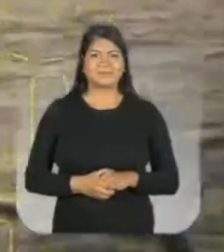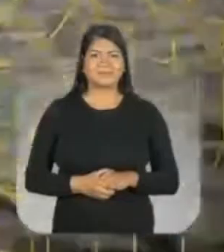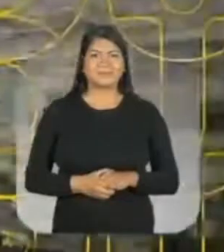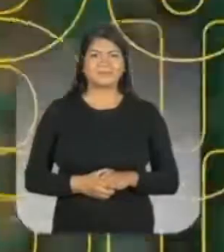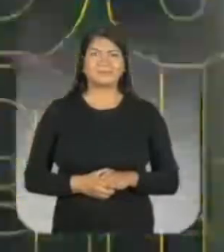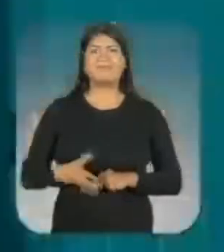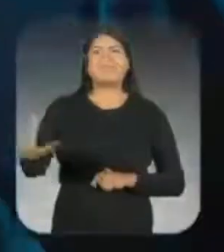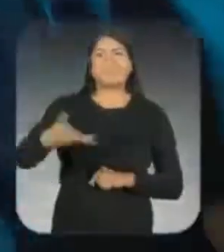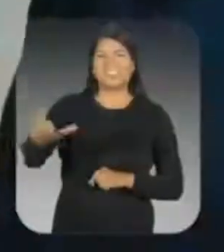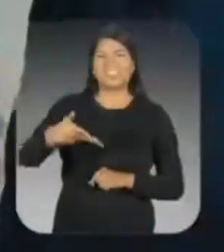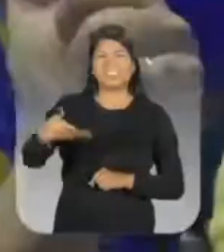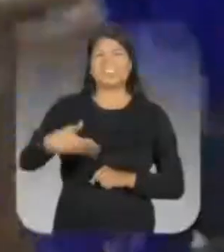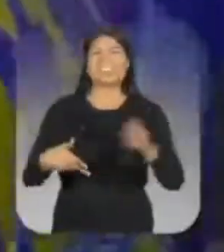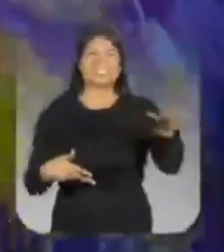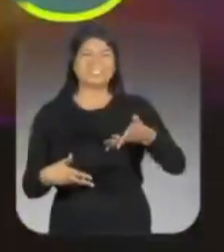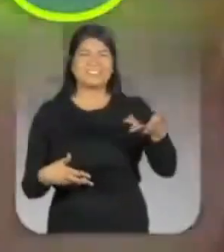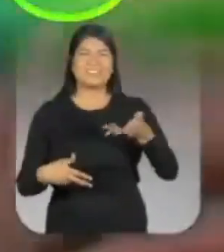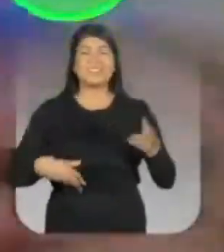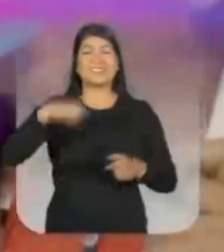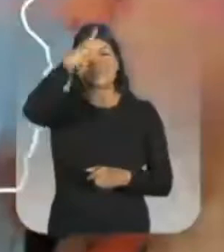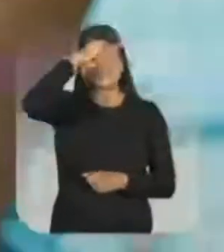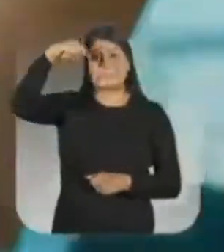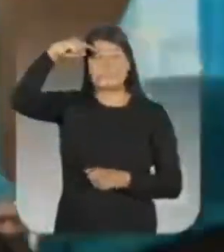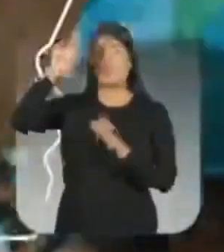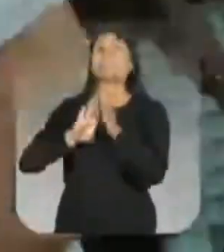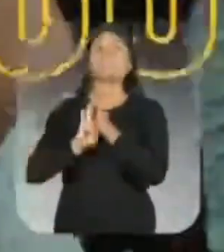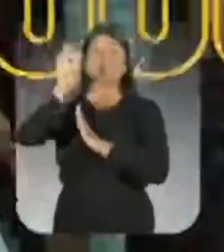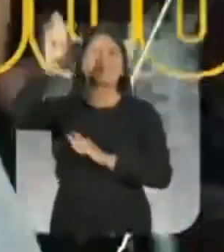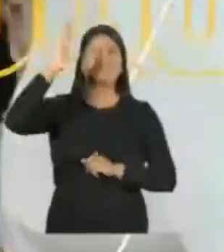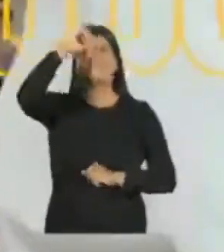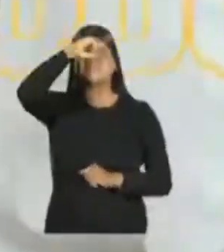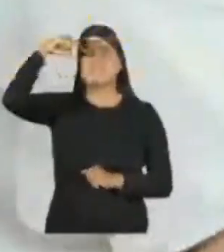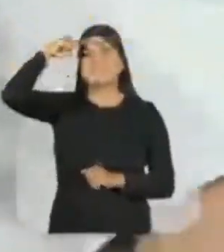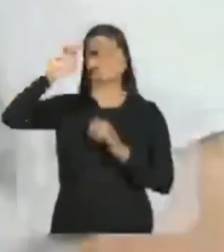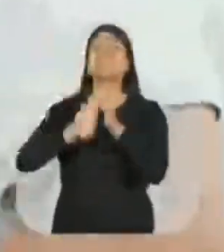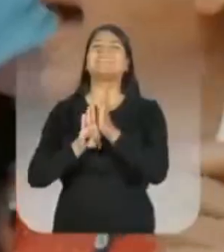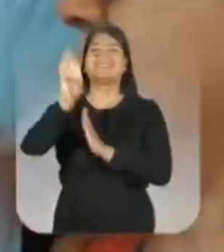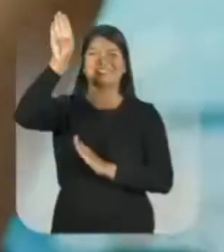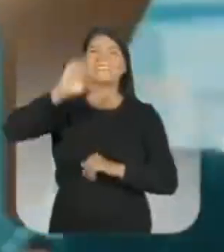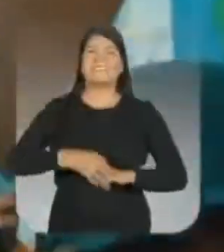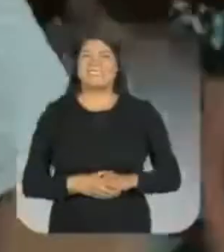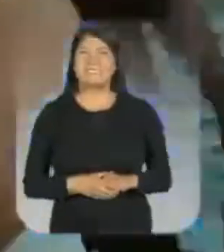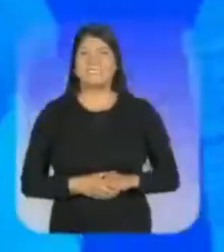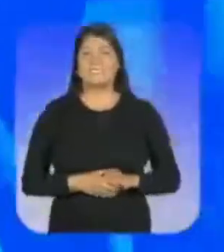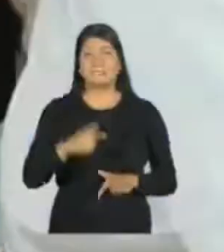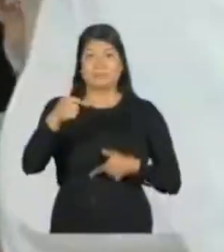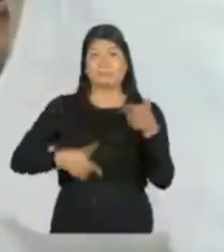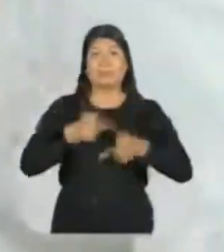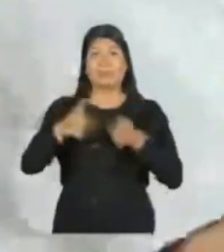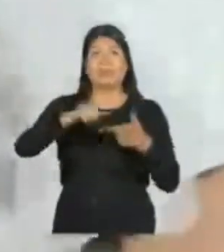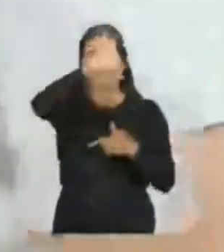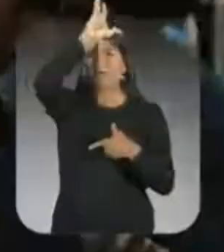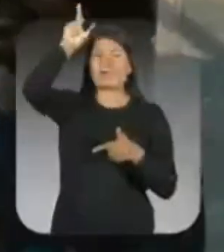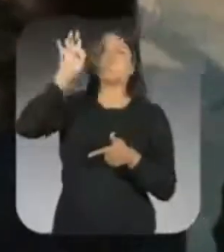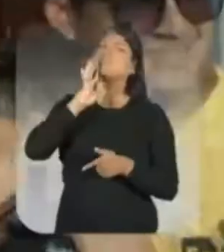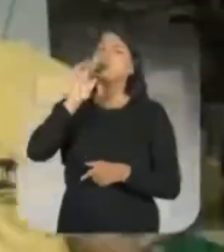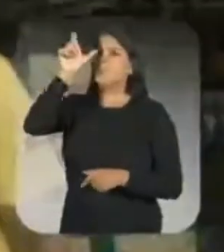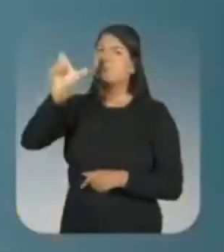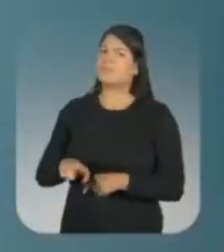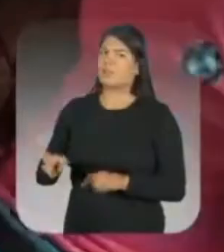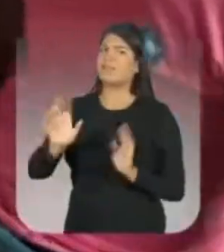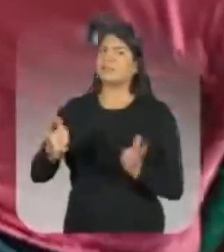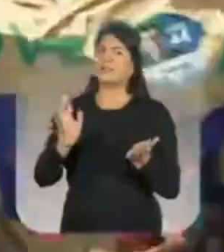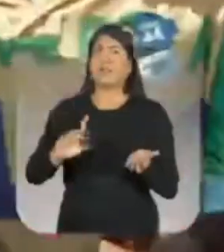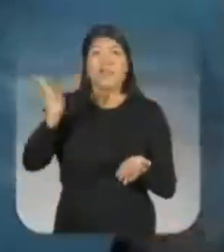Acelera, acelerou, o Wilson Lima disparou. O Wilson Lima disparou. O seu trabalho o Amazonas reconhece. A